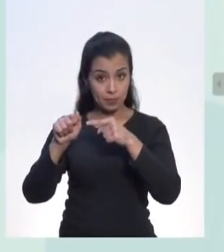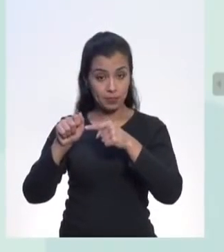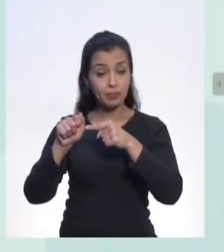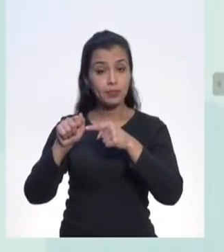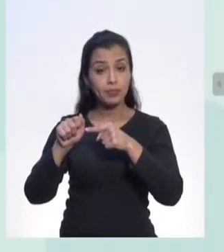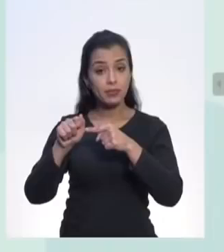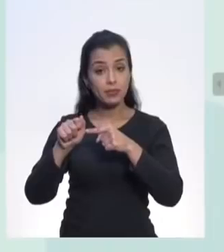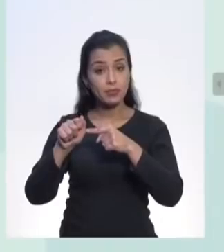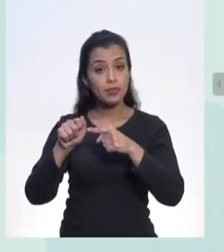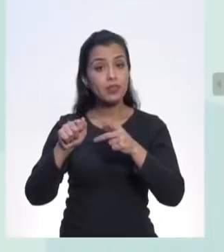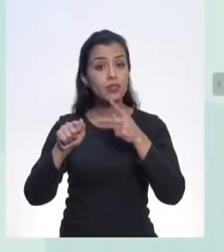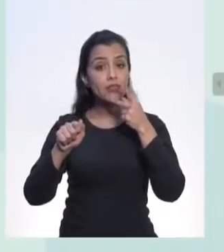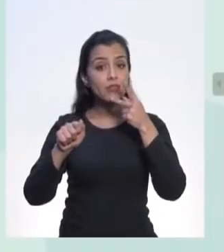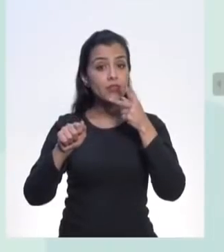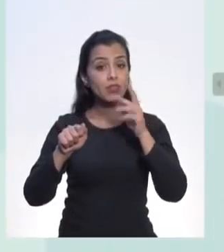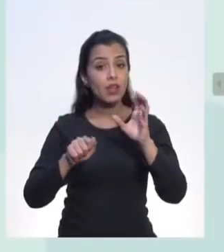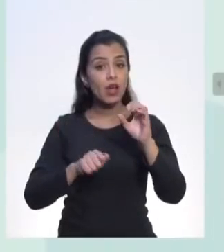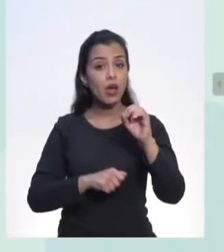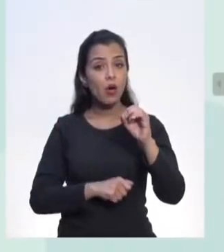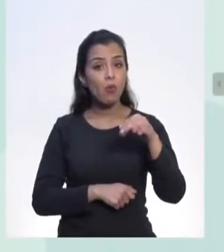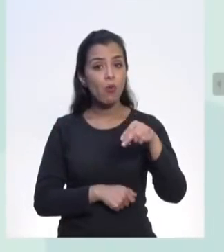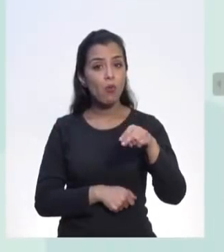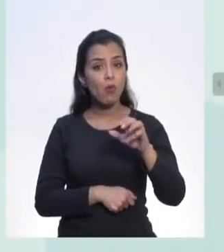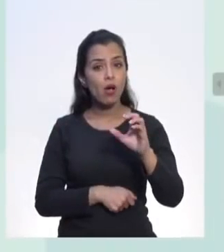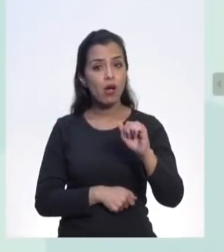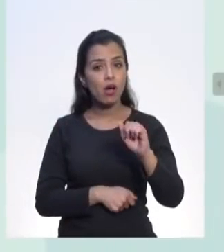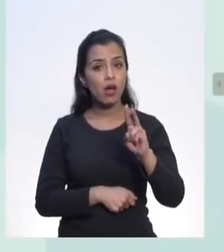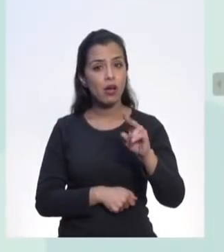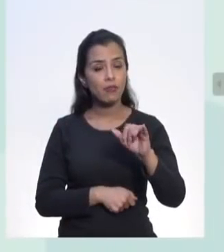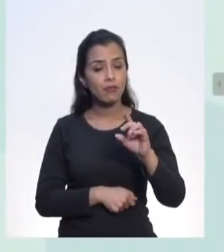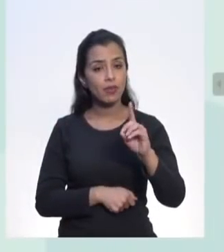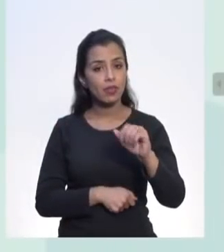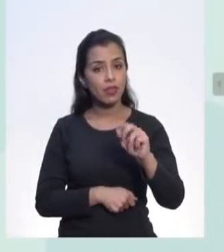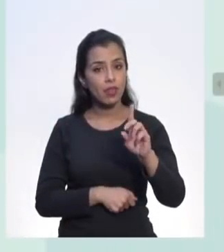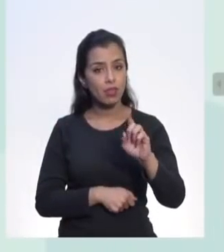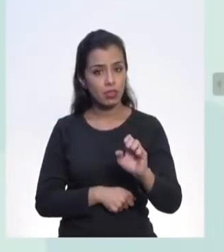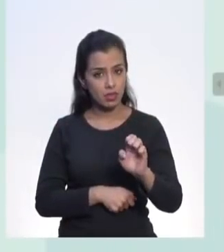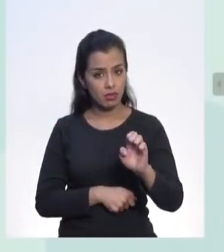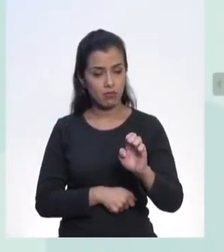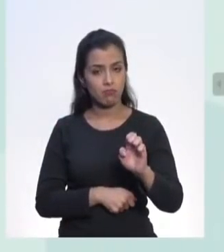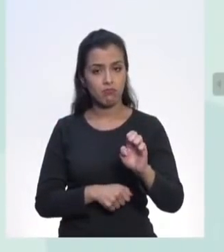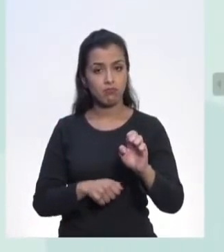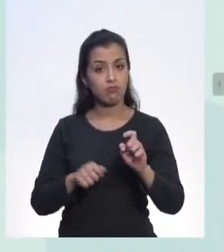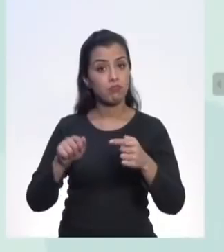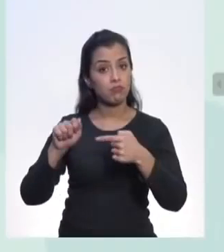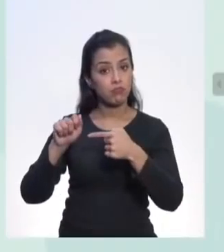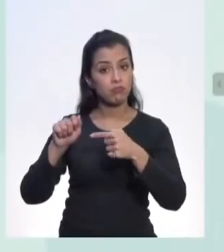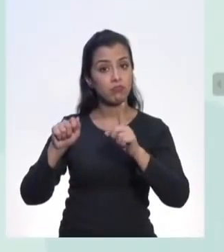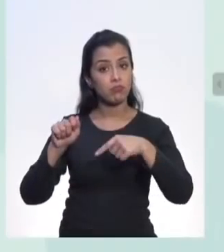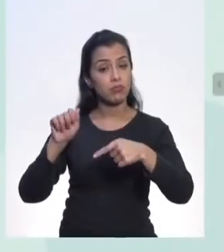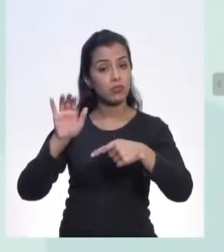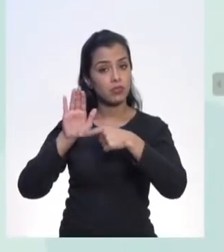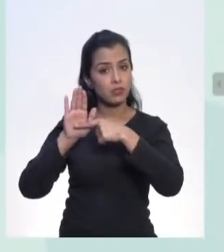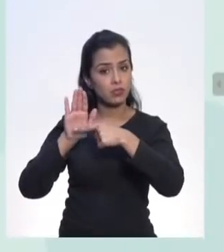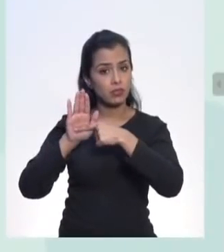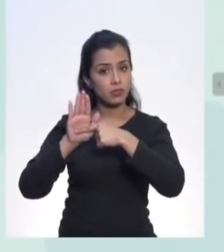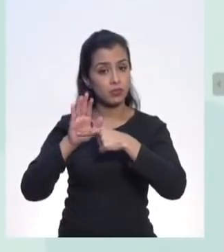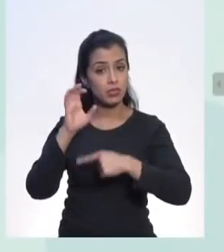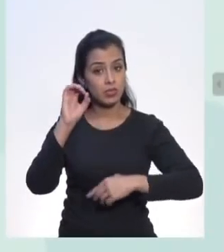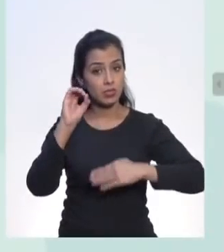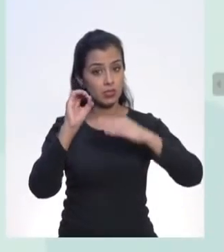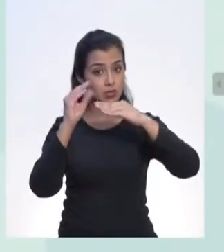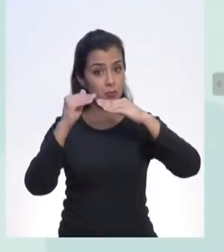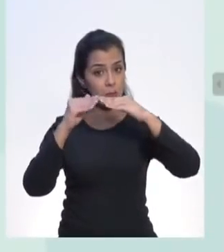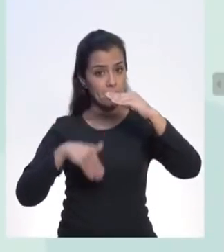aqui, ele me fala da concavidade. Como ele é negativo, a concavidade, o A é menor do que zero. Então,